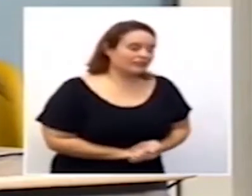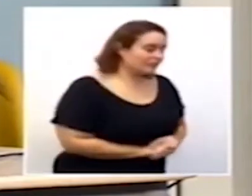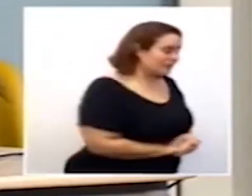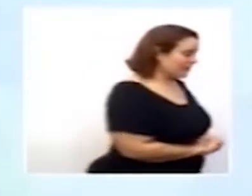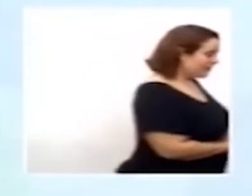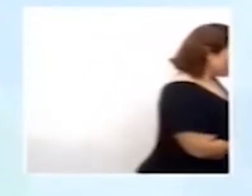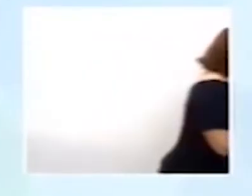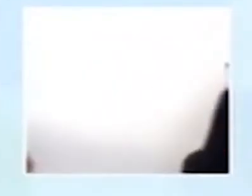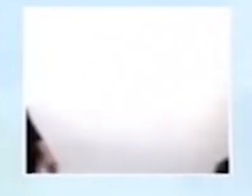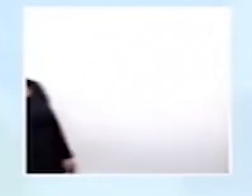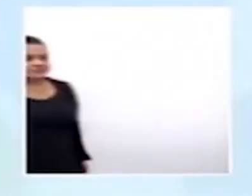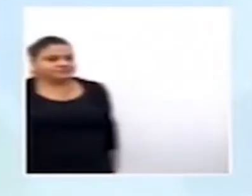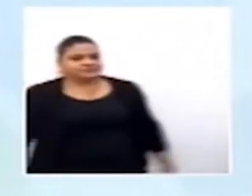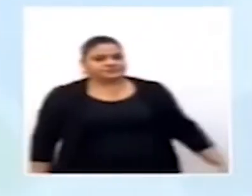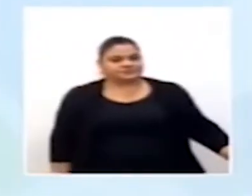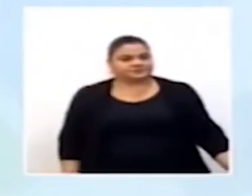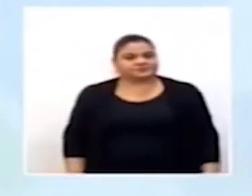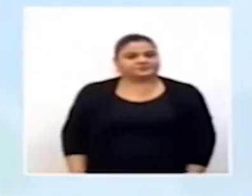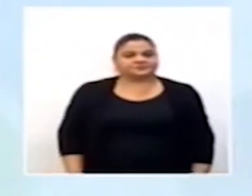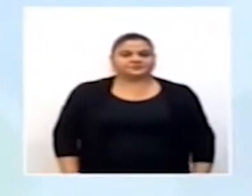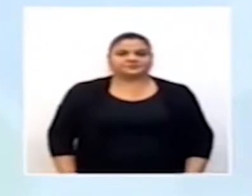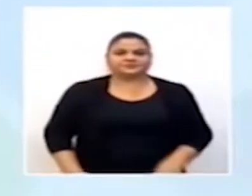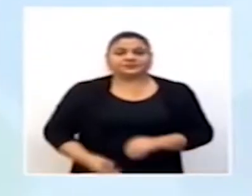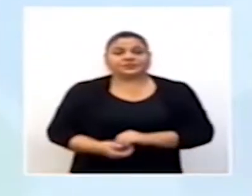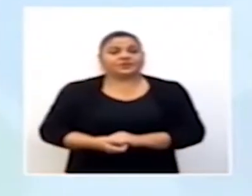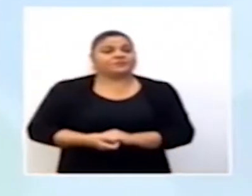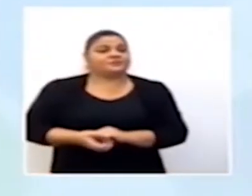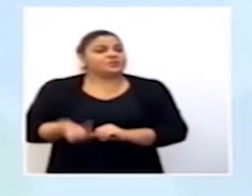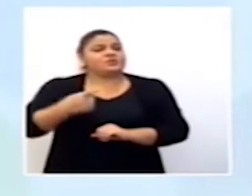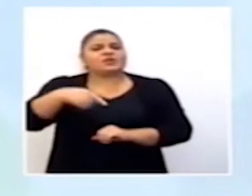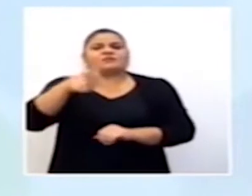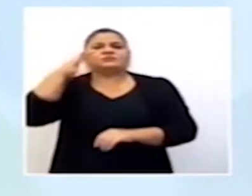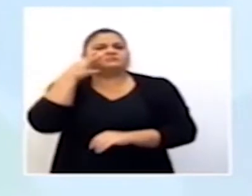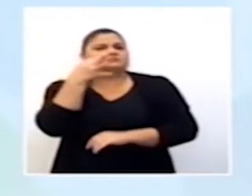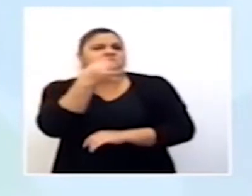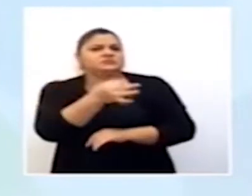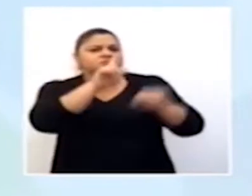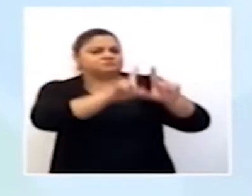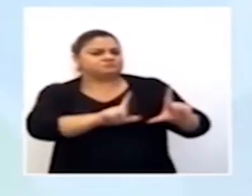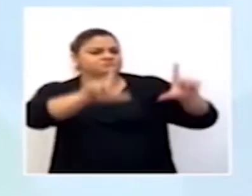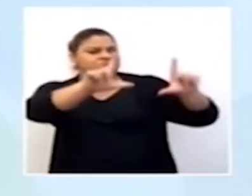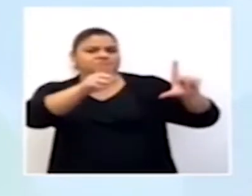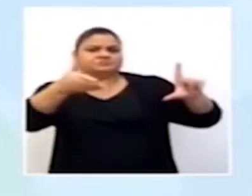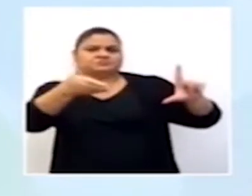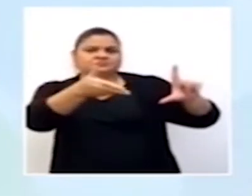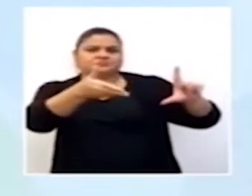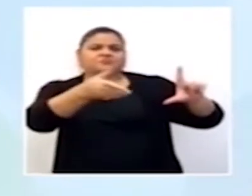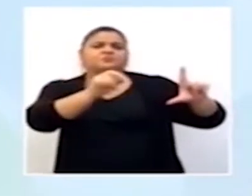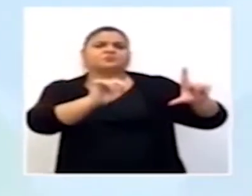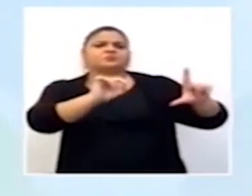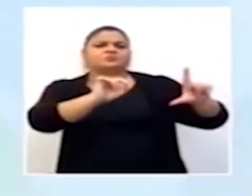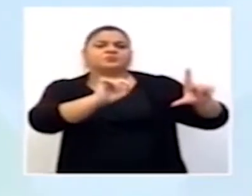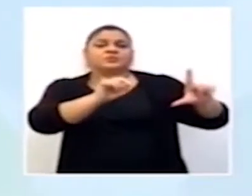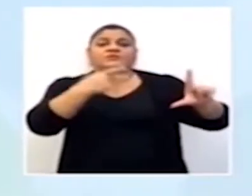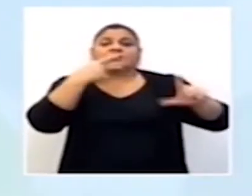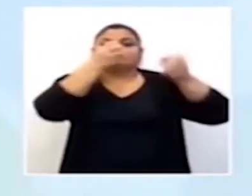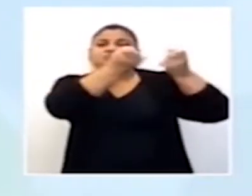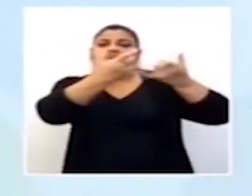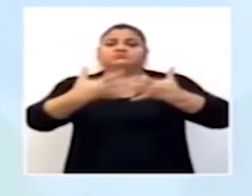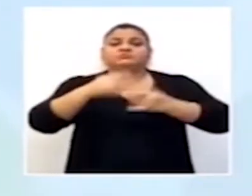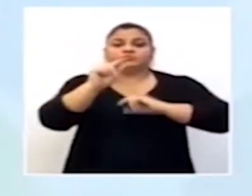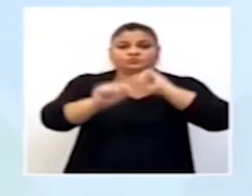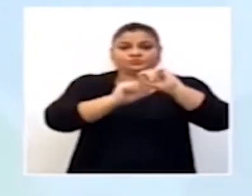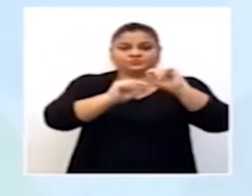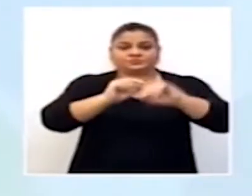para vocês bom Olá olá eu quero que vocês Observe bem Este cartão aqui que ele fala